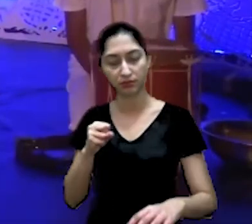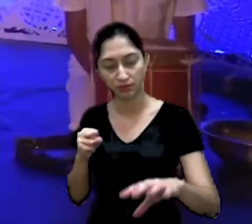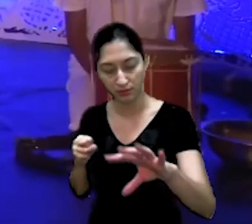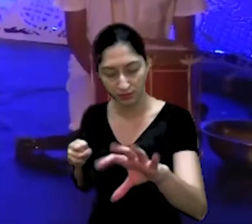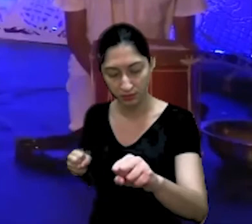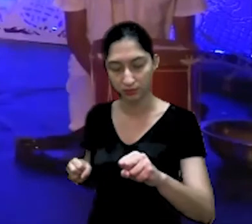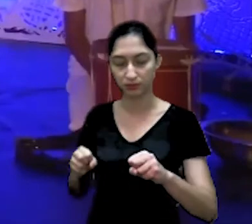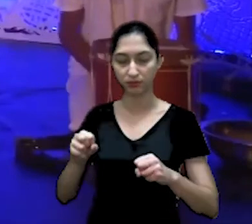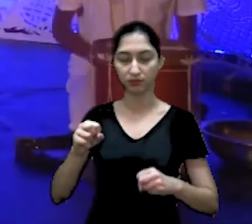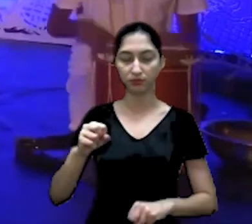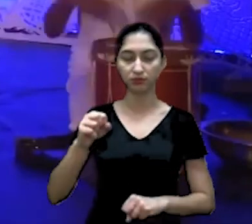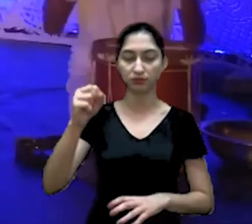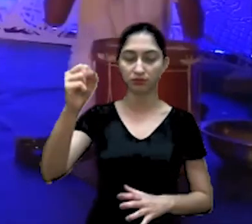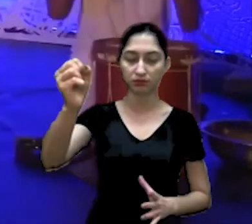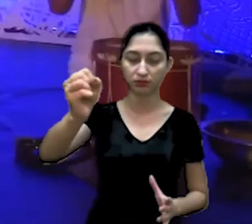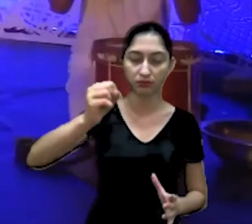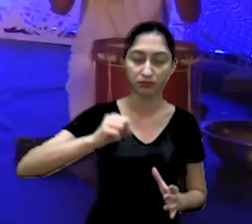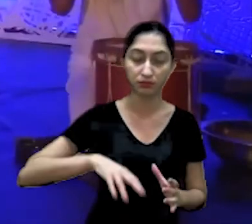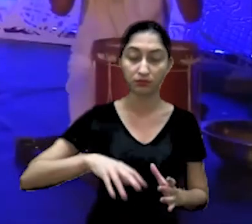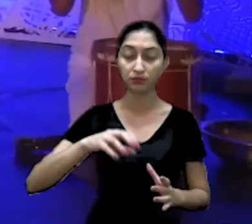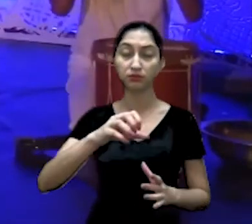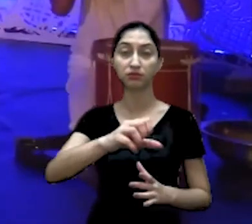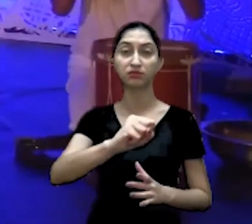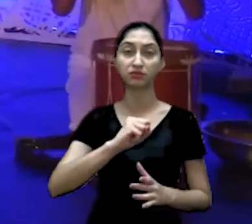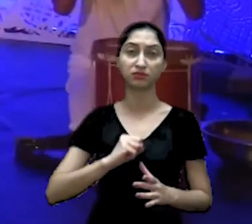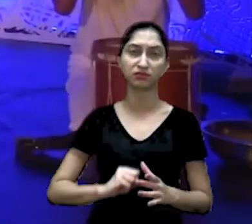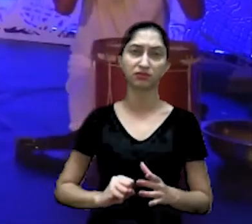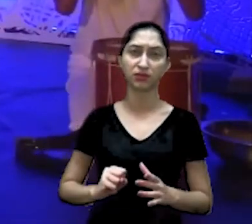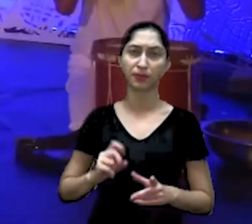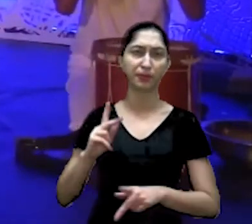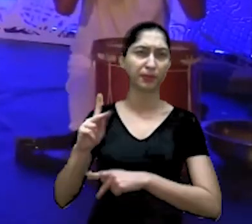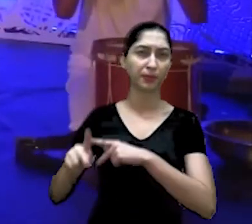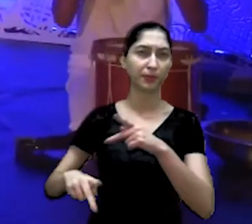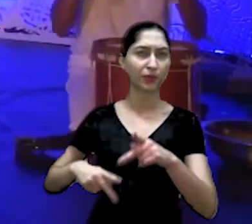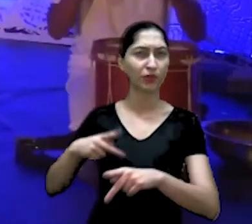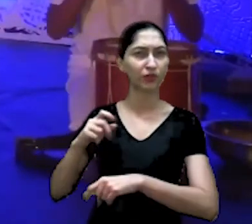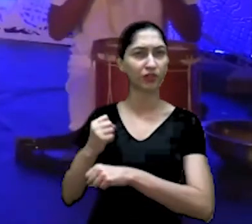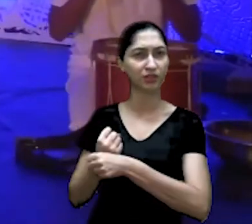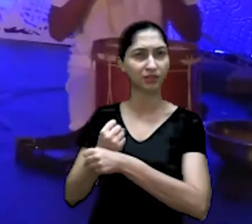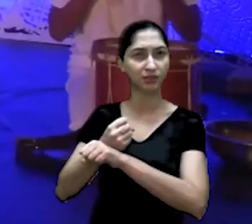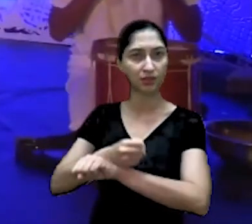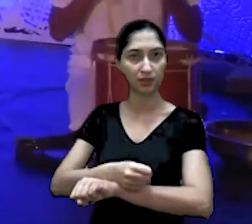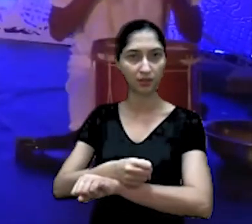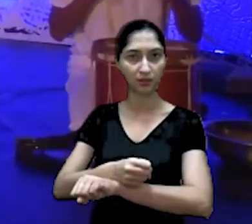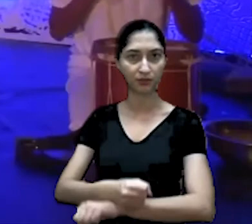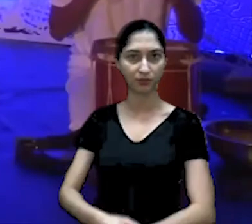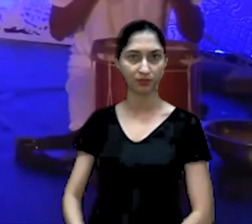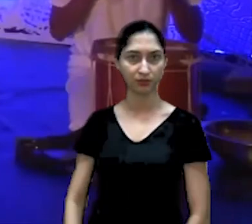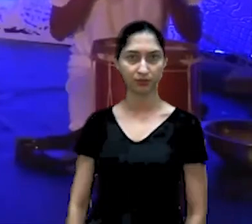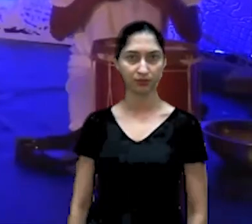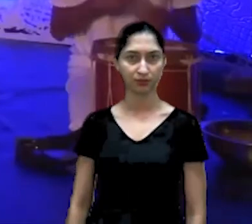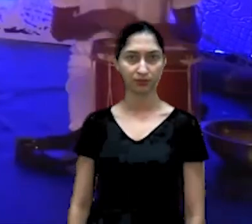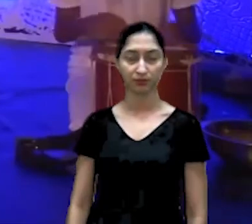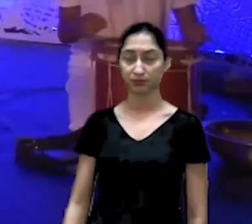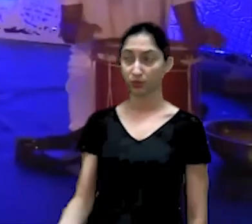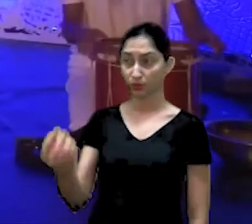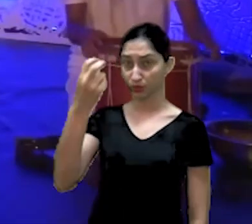São nações escravizadas, de culturas